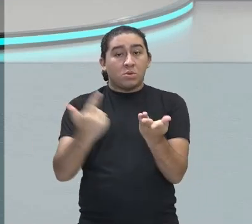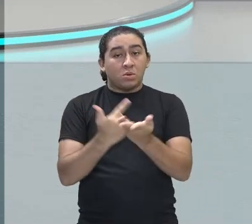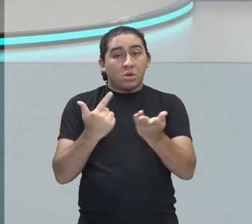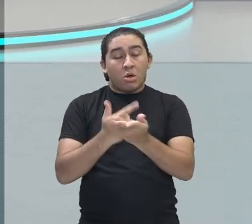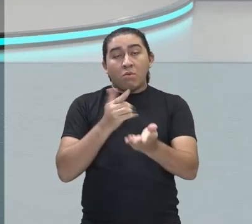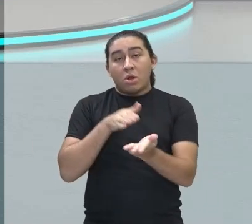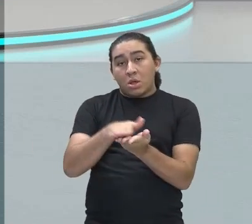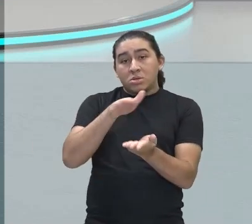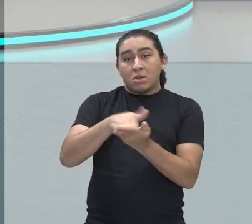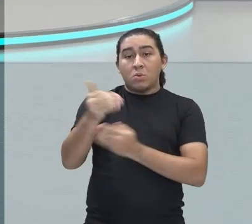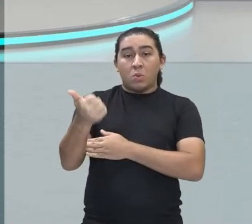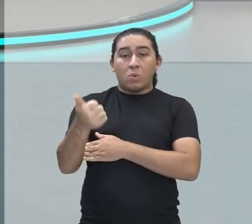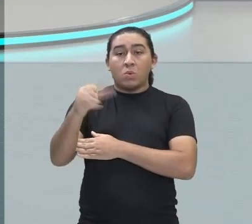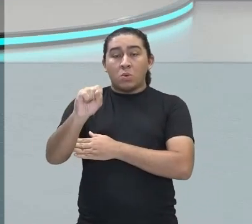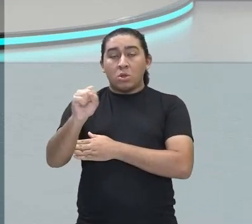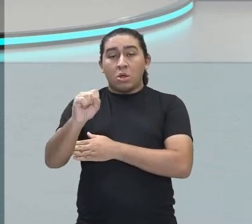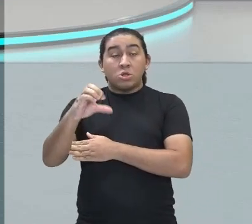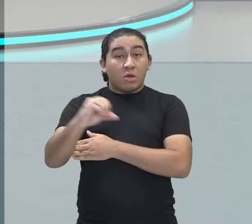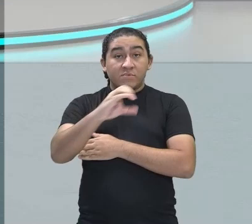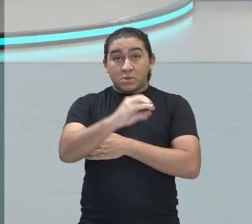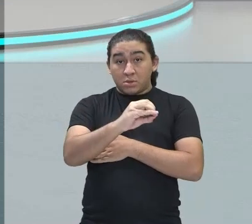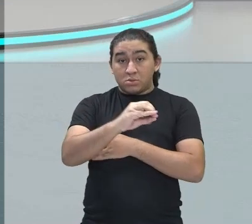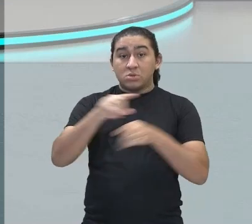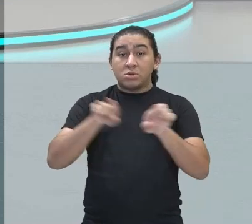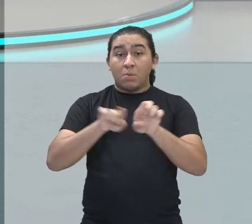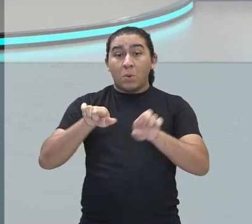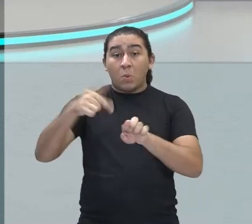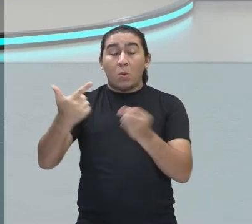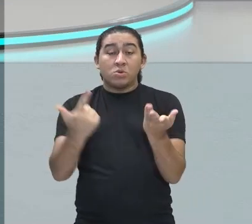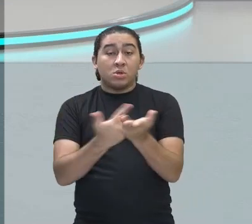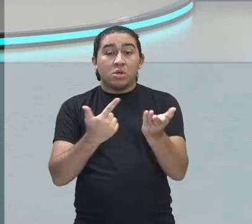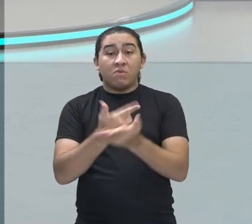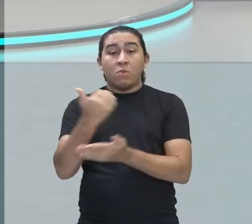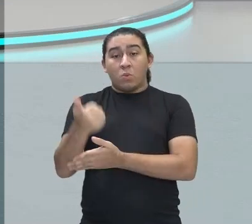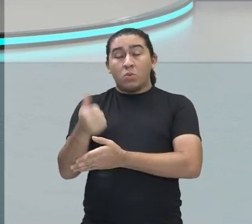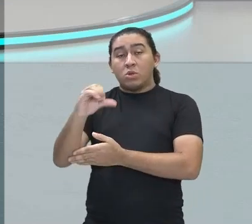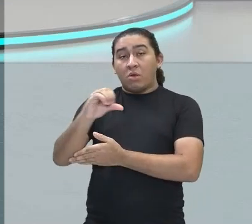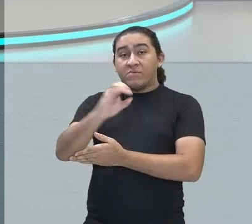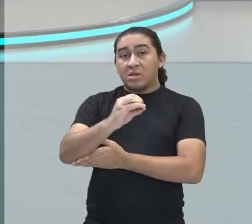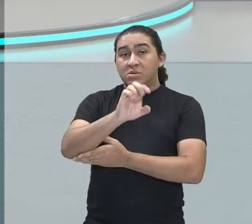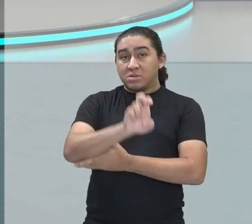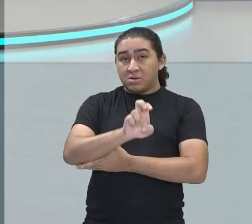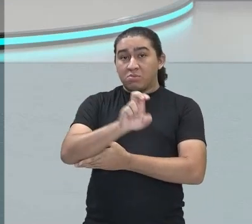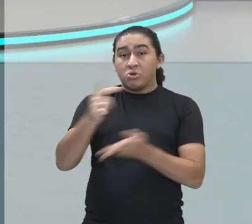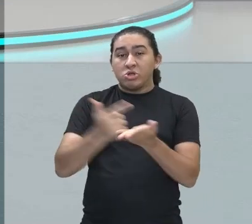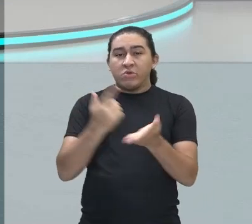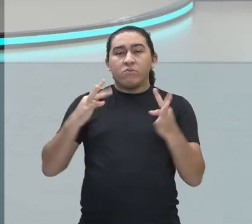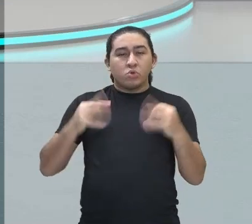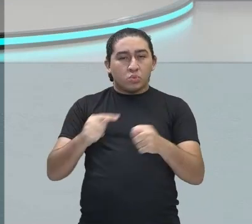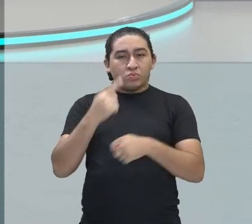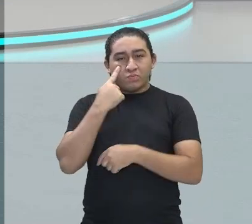1885, Faróis, 1900, e Últimos Sonetos, 1905.